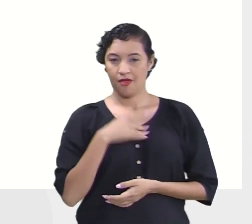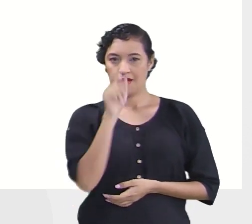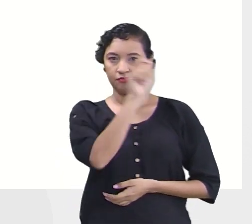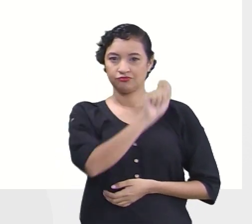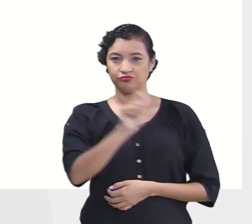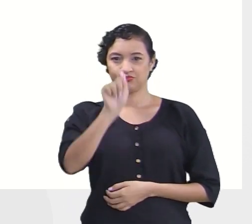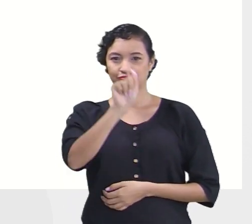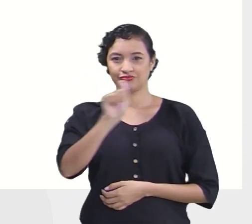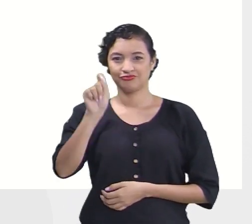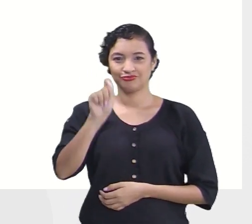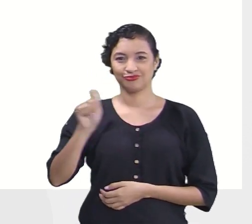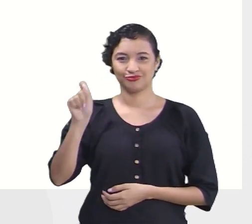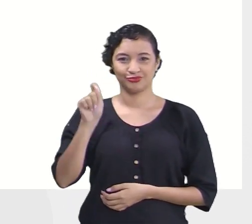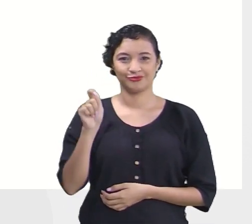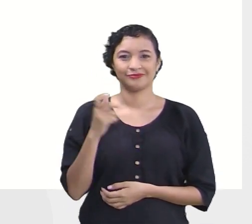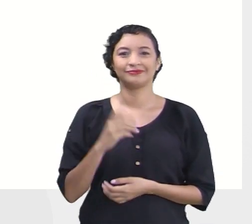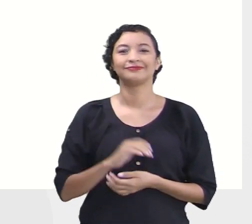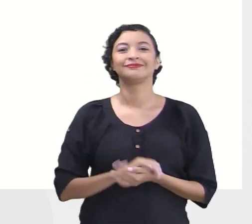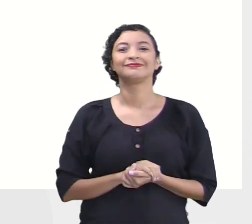Olha essa letra.